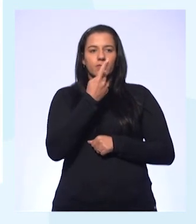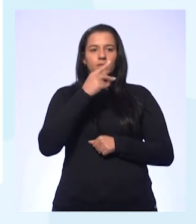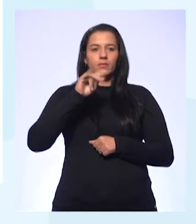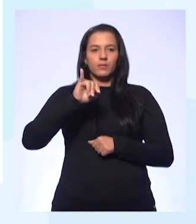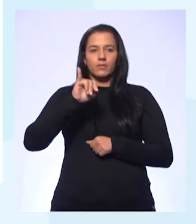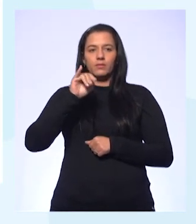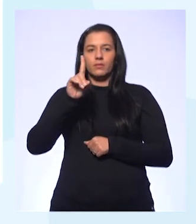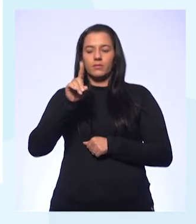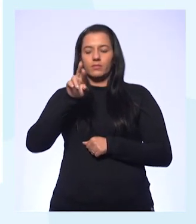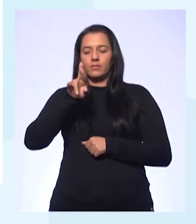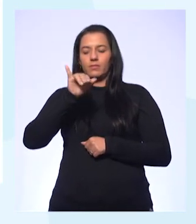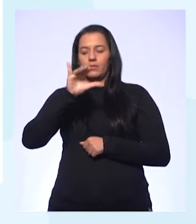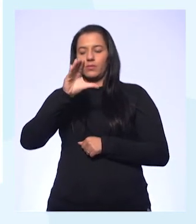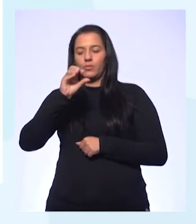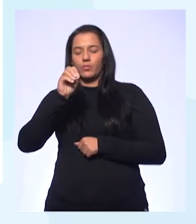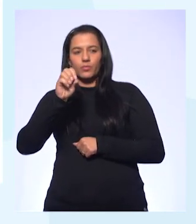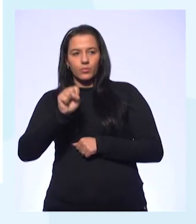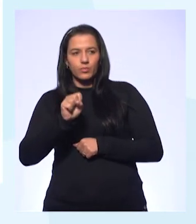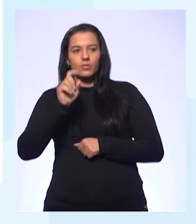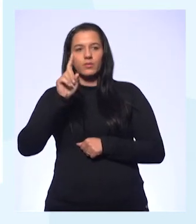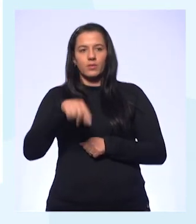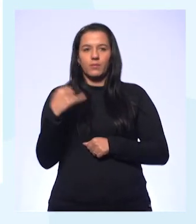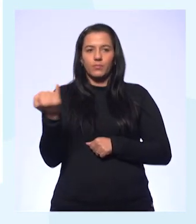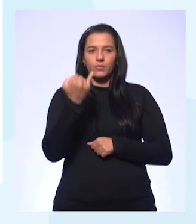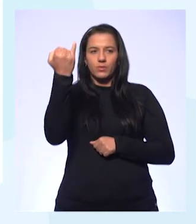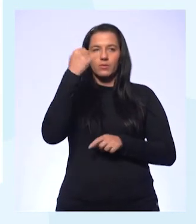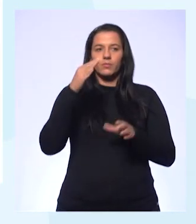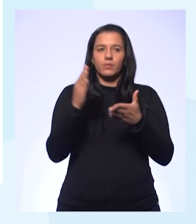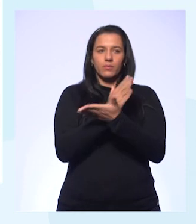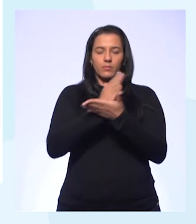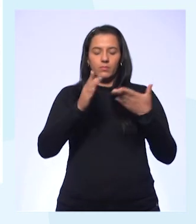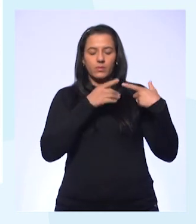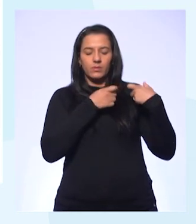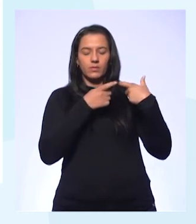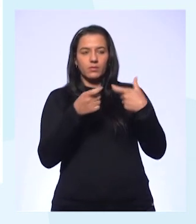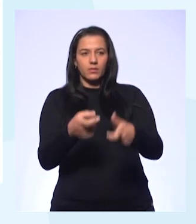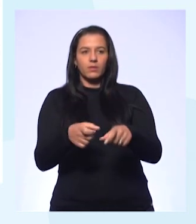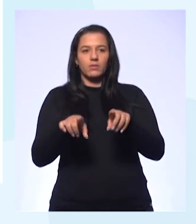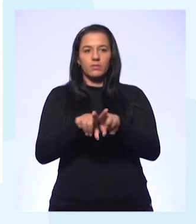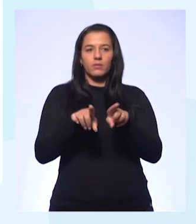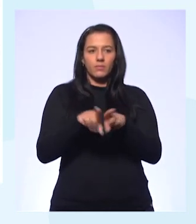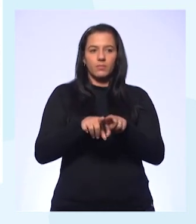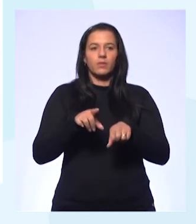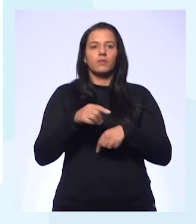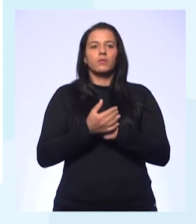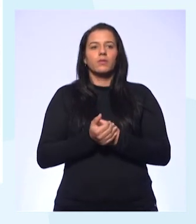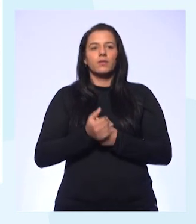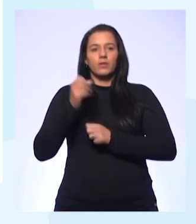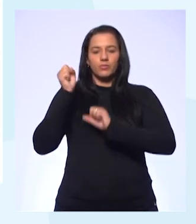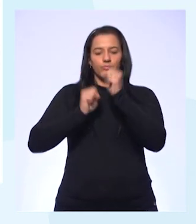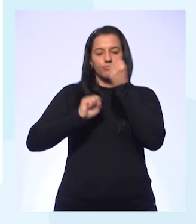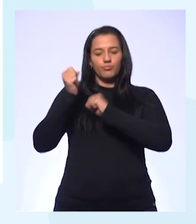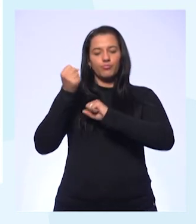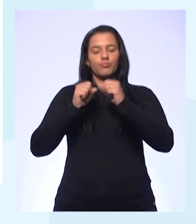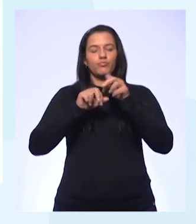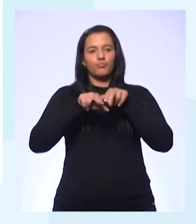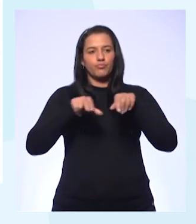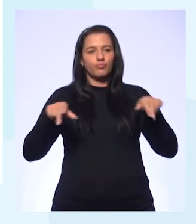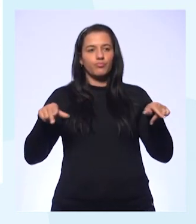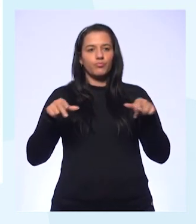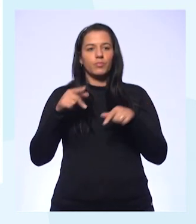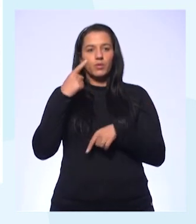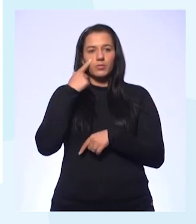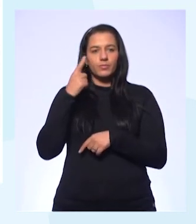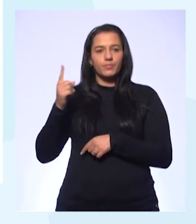porque até questões até de guerras civis aí sendo projetadas por uma questão hídrica. A gente observa claramente no mapa,